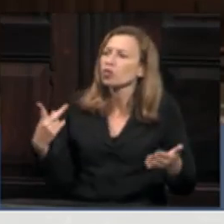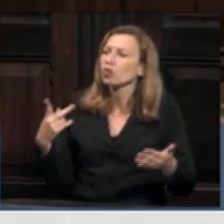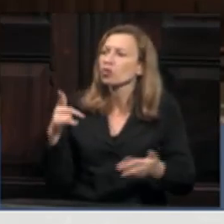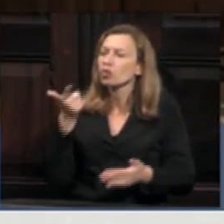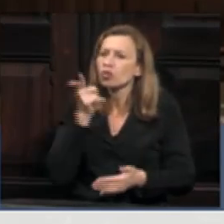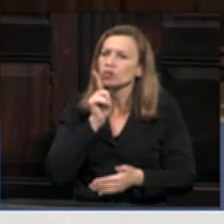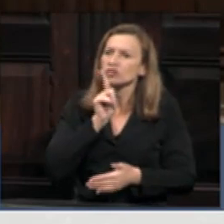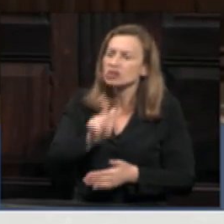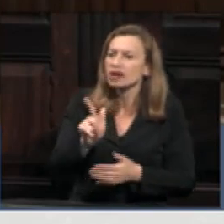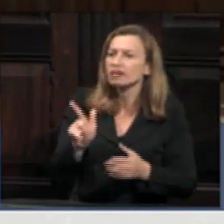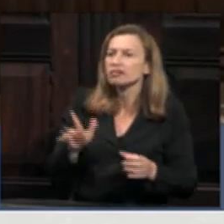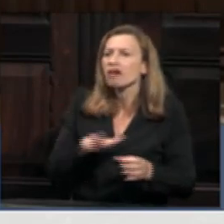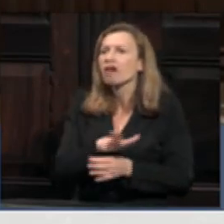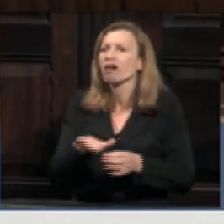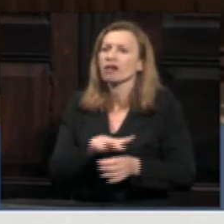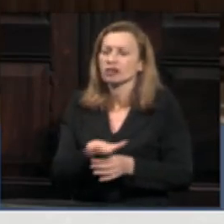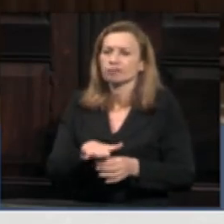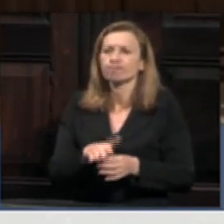recursal